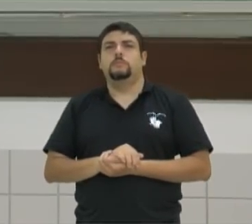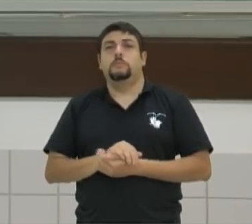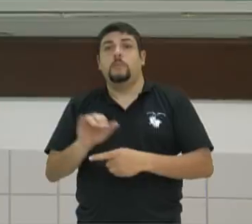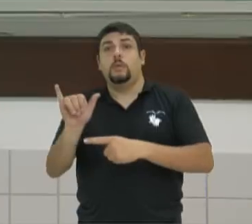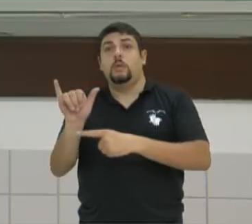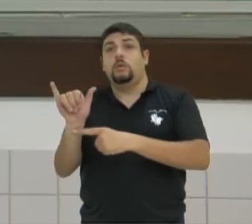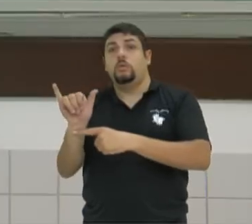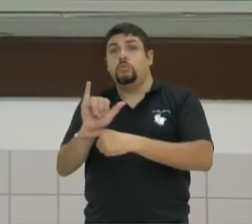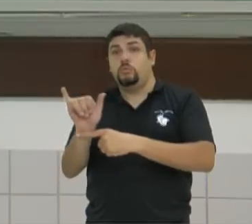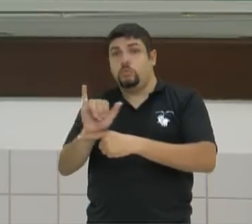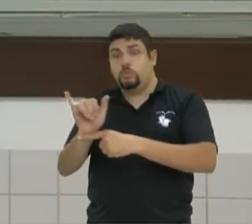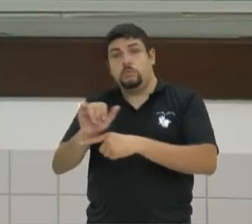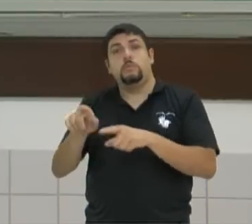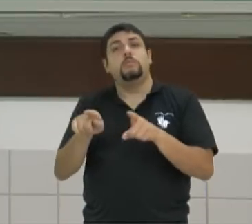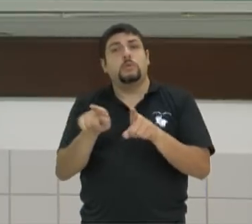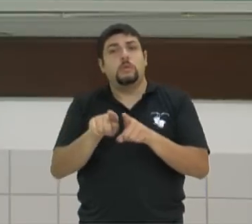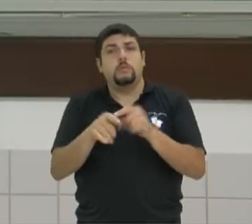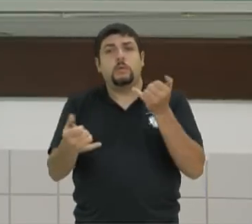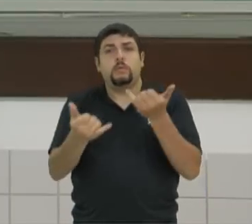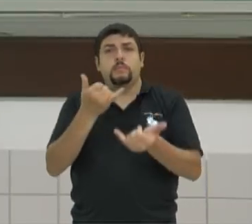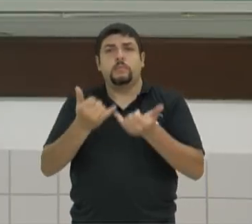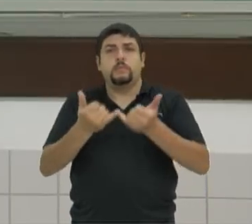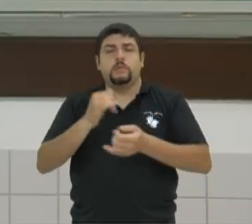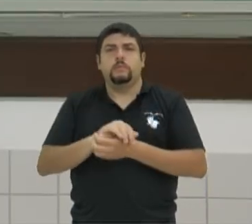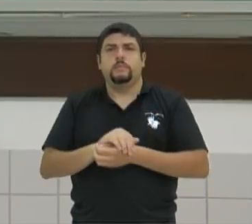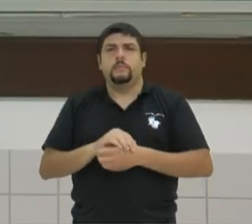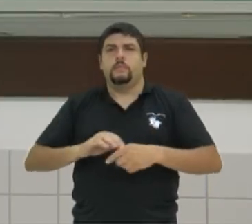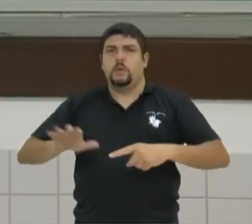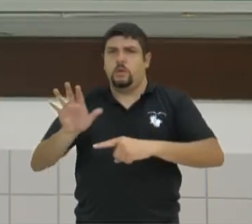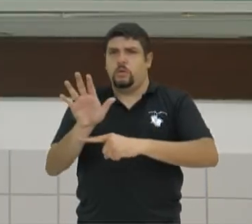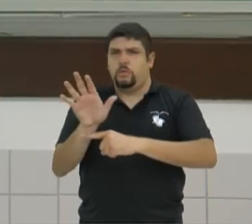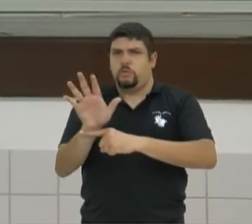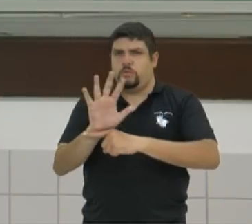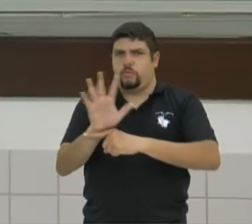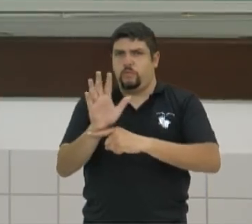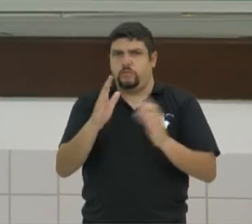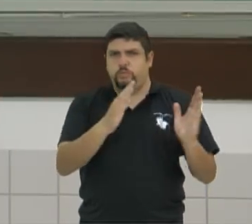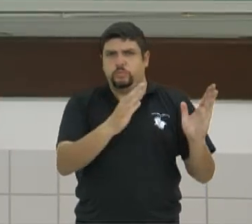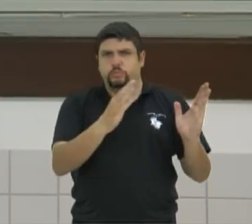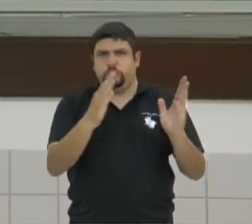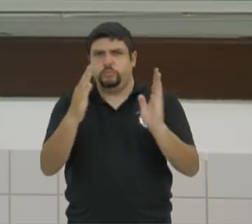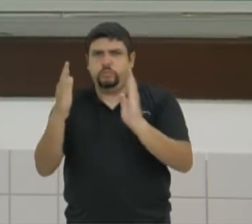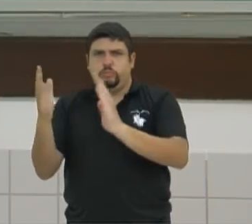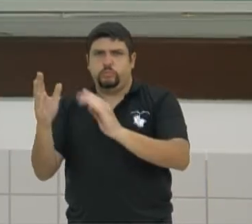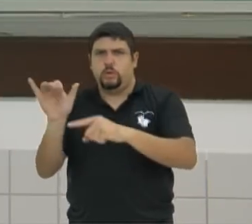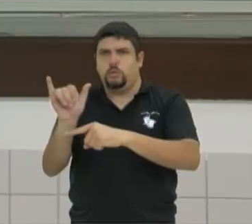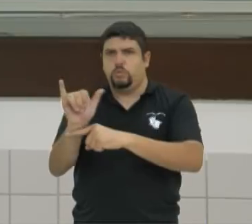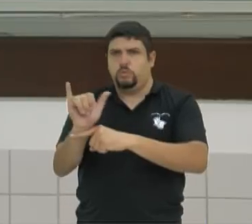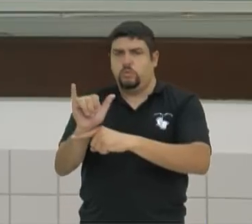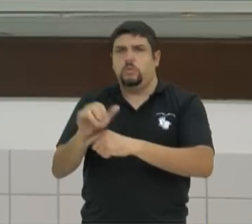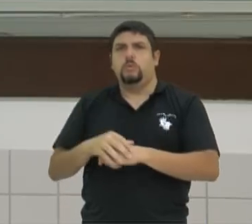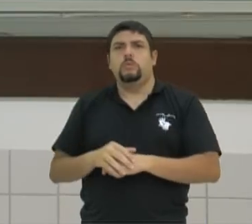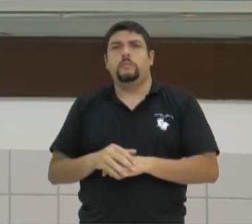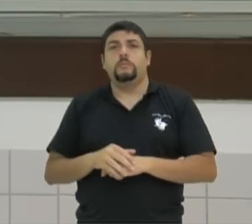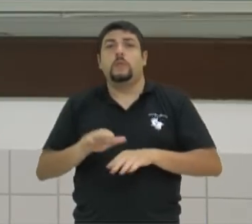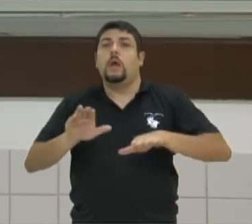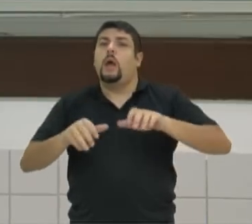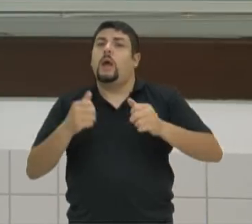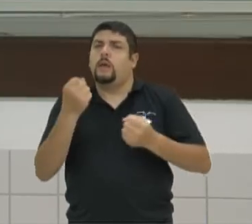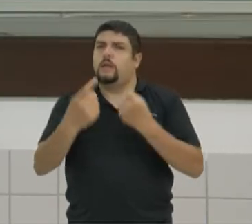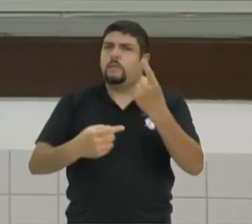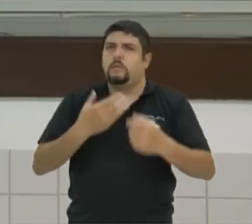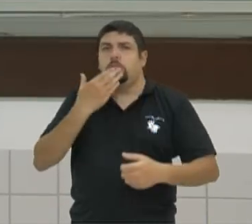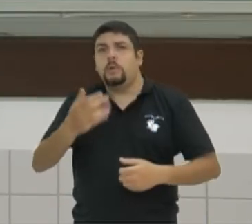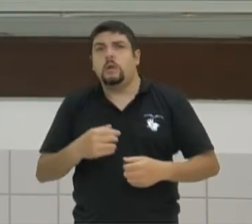YouTube acontece uma coisa muito parecida. Né? Todos os vídeos do YouTube que você assiste, tá lá o dono do canal dizendo assim, não se esqueça de